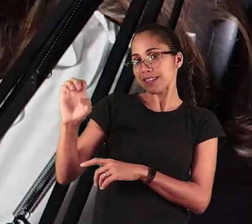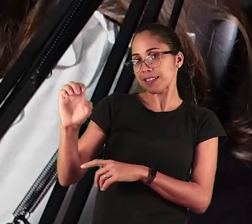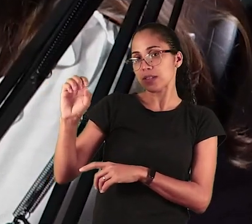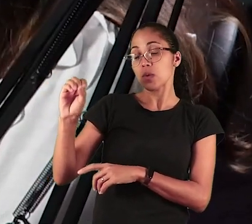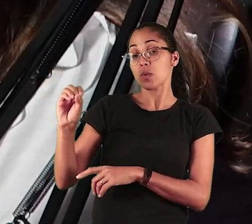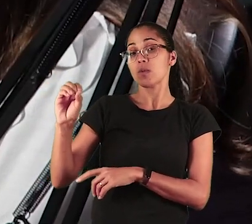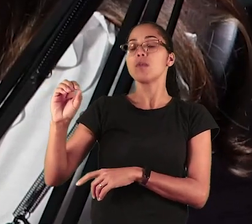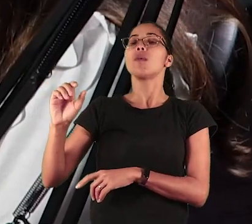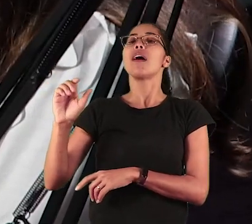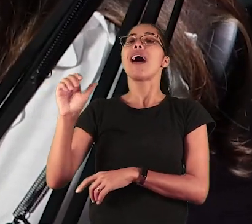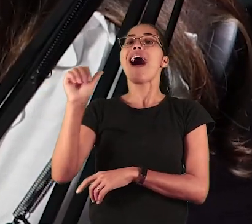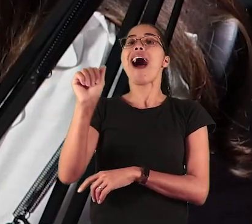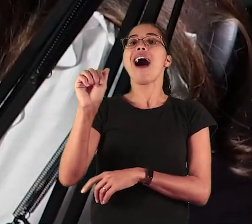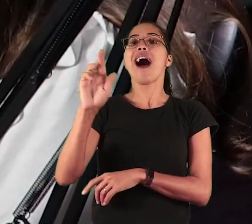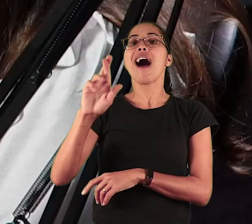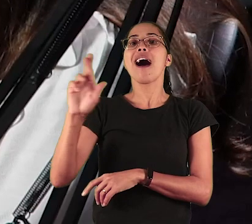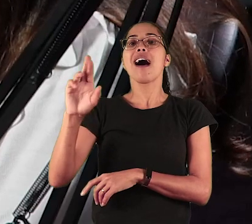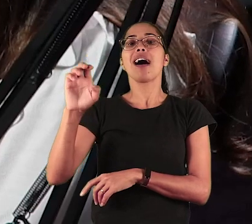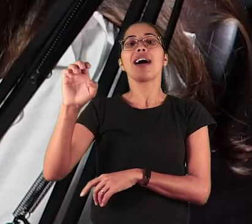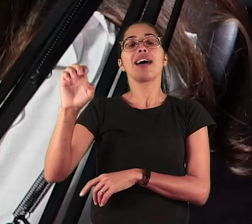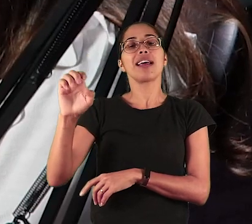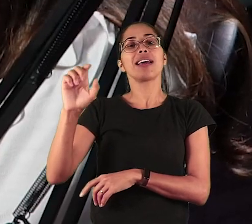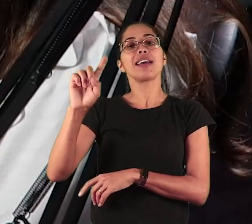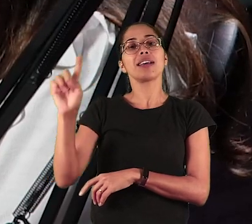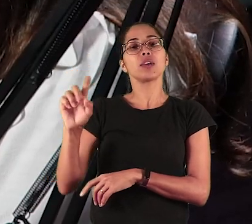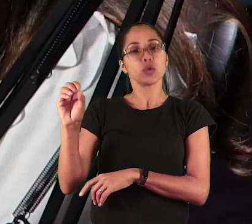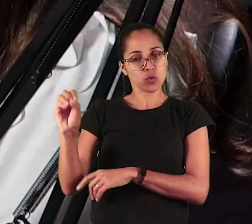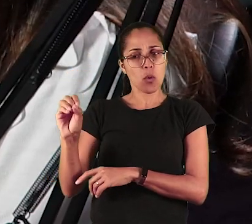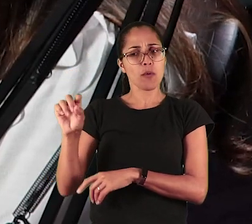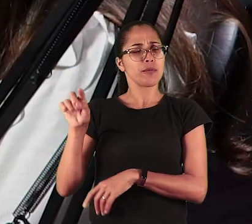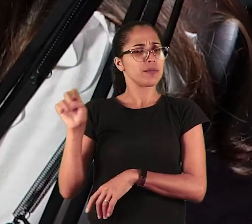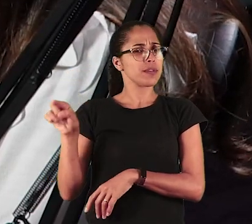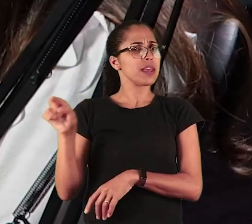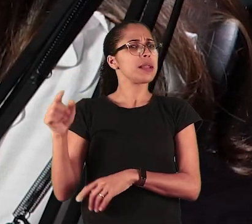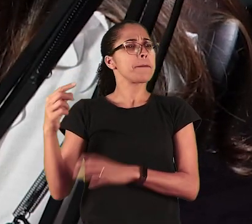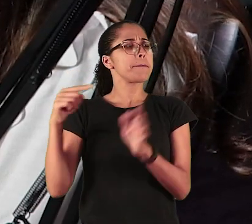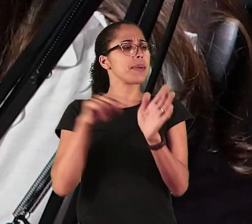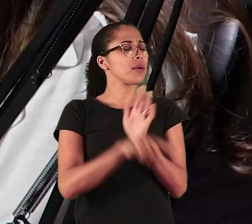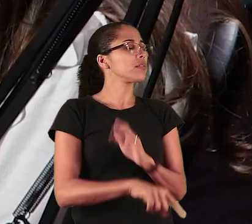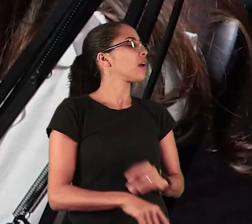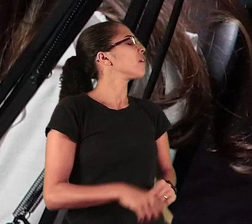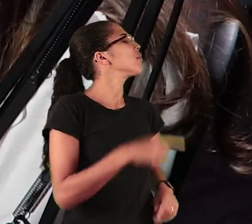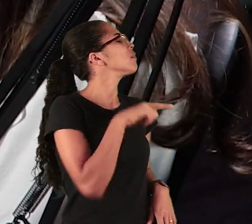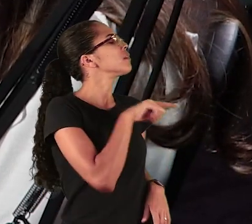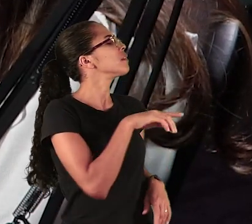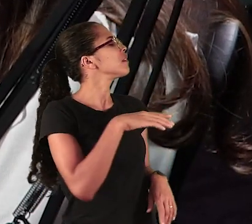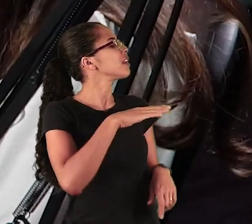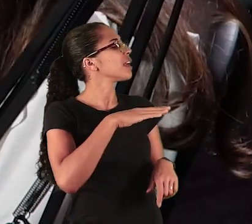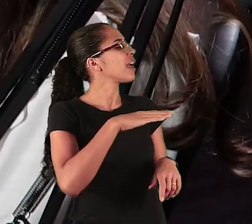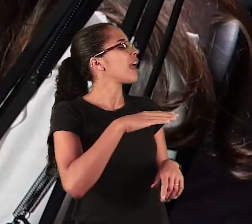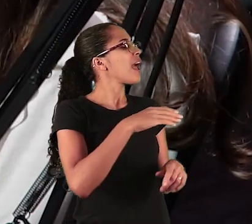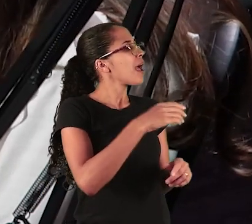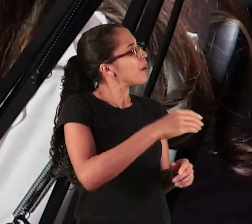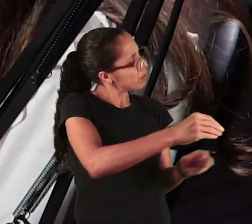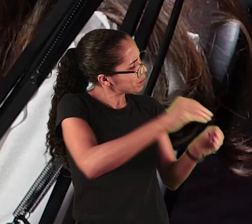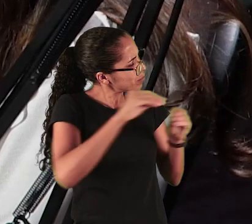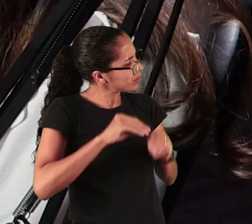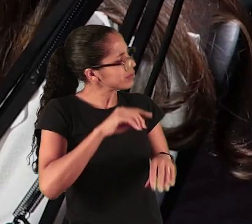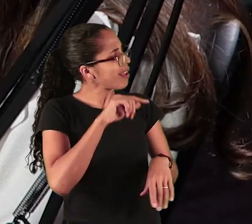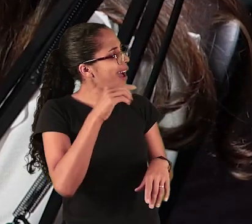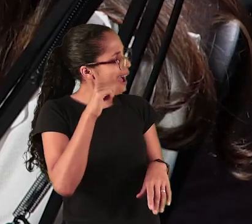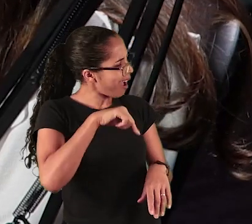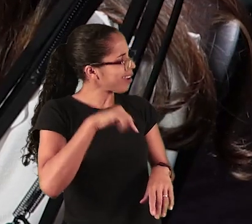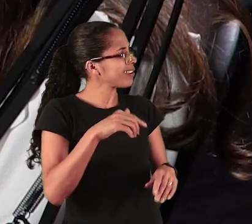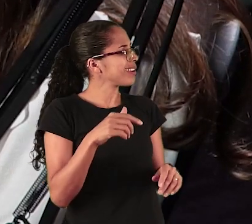de analisar a areia se entende tanto que você não quer mudar de lado e ele sempre me fazia isso toda vez que a gente se encontrava ali no